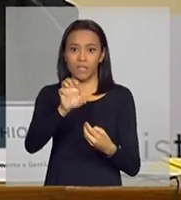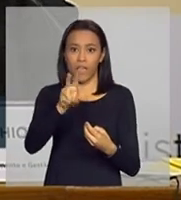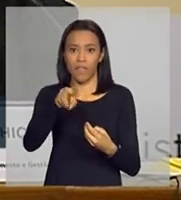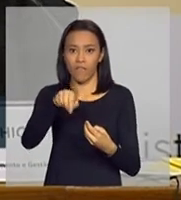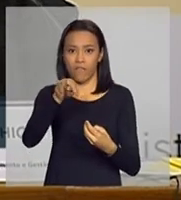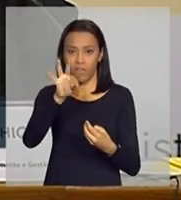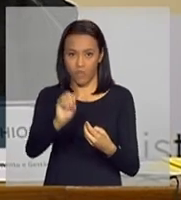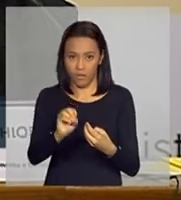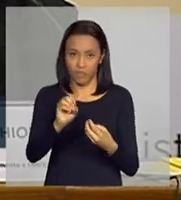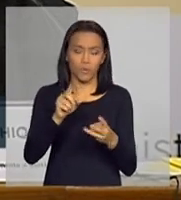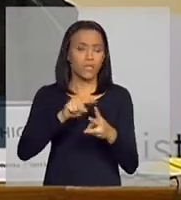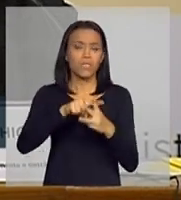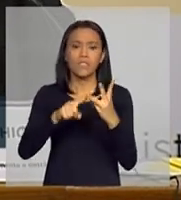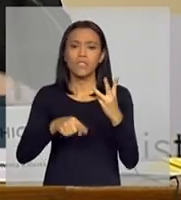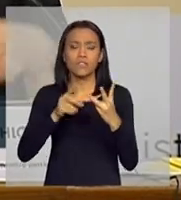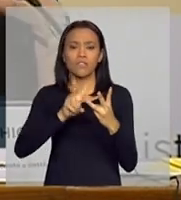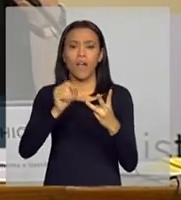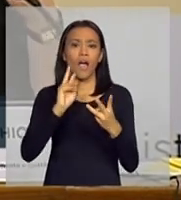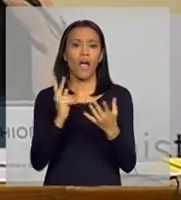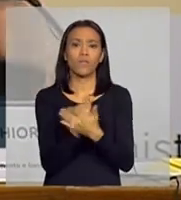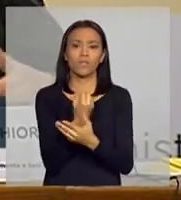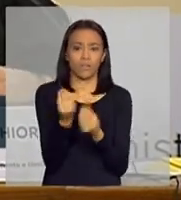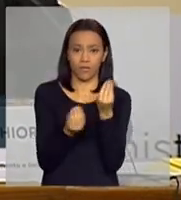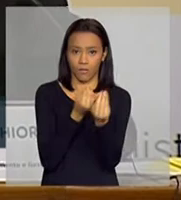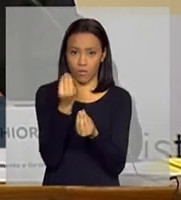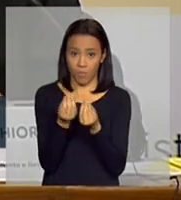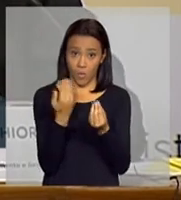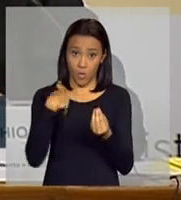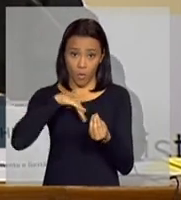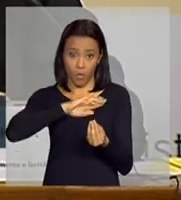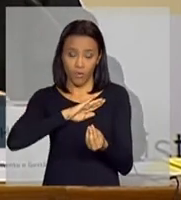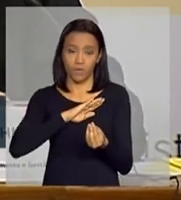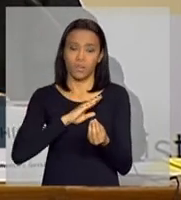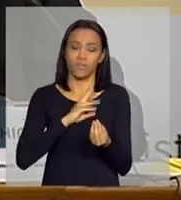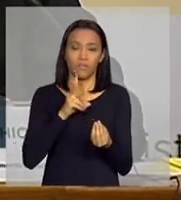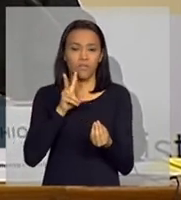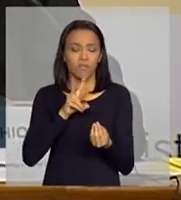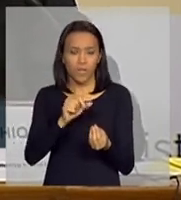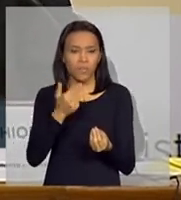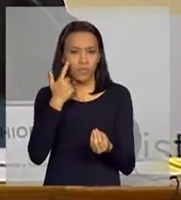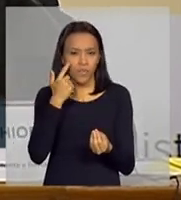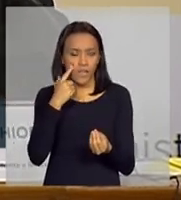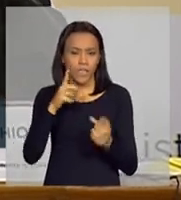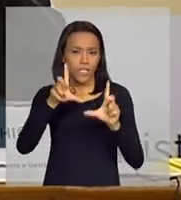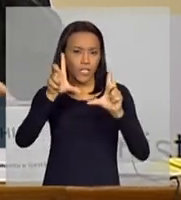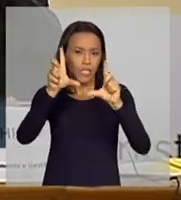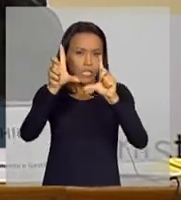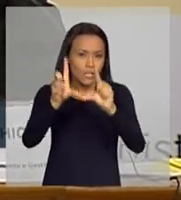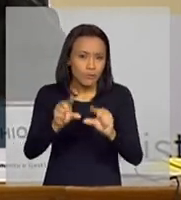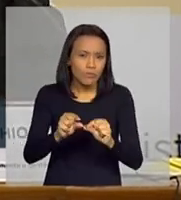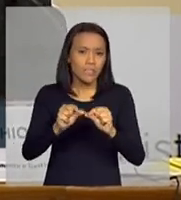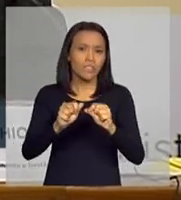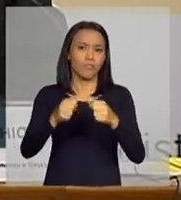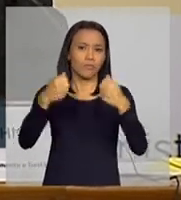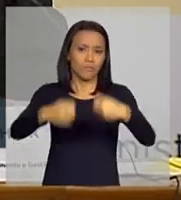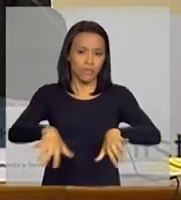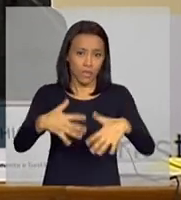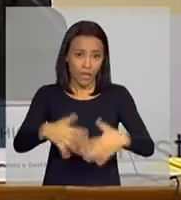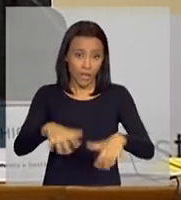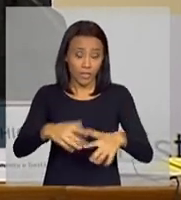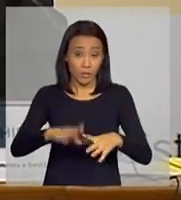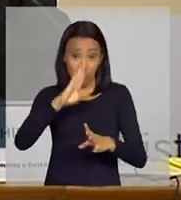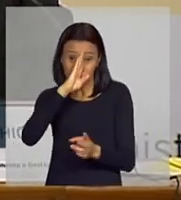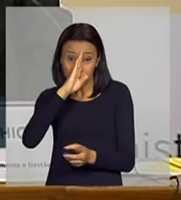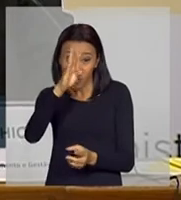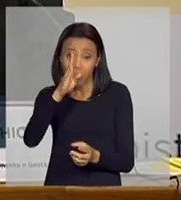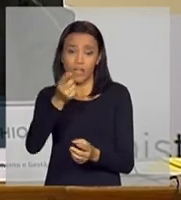dá fundamentalmente né Nós vamos tentar concentrar esse redução do custeio preservando o